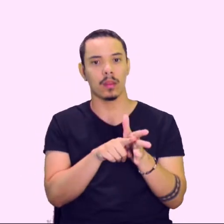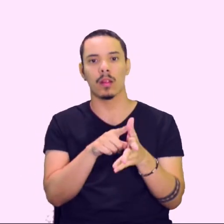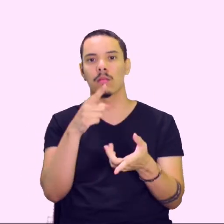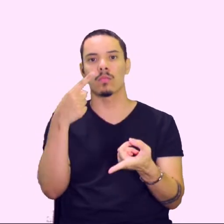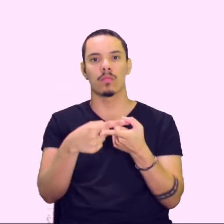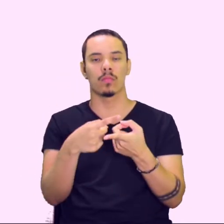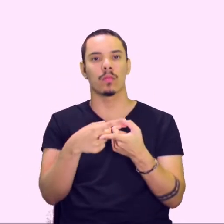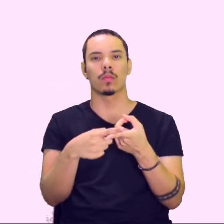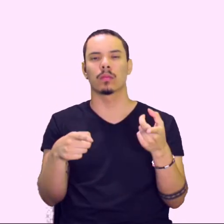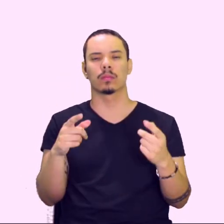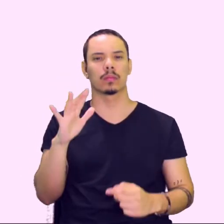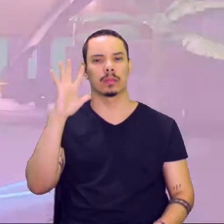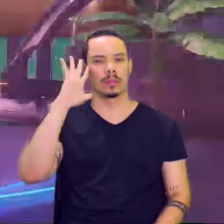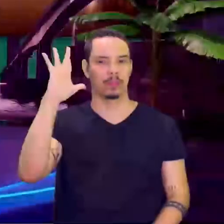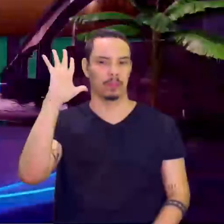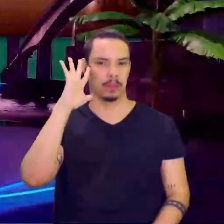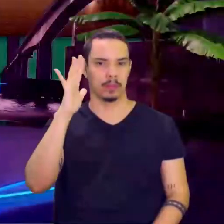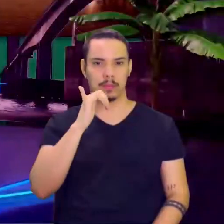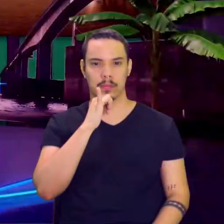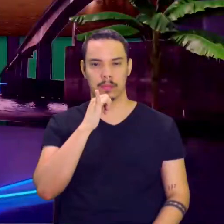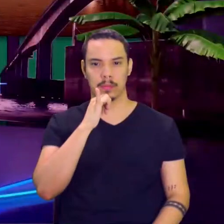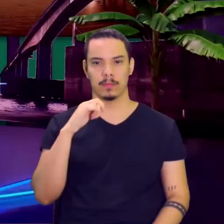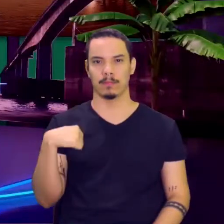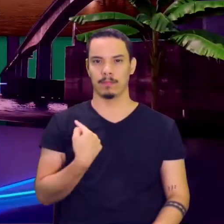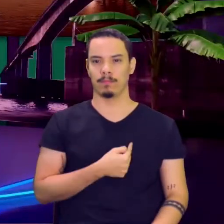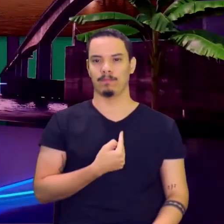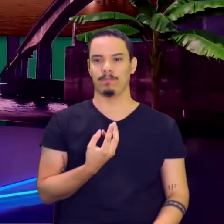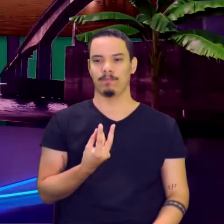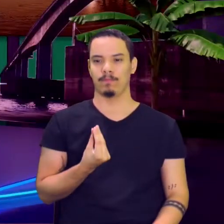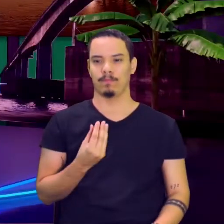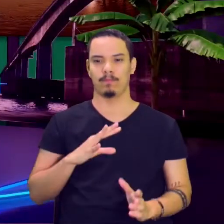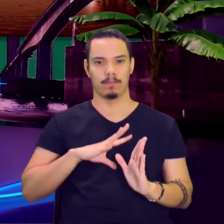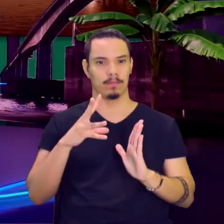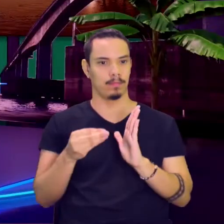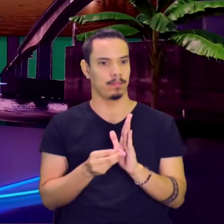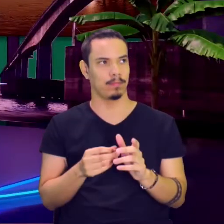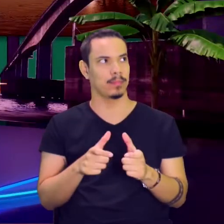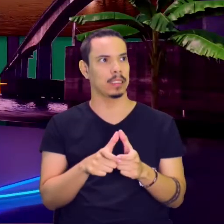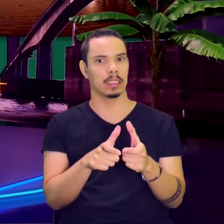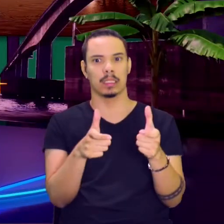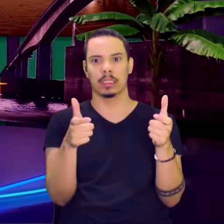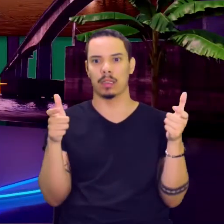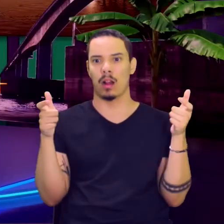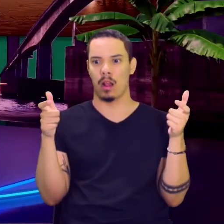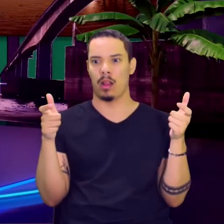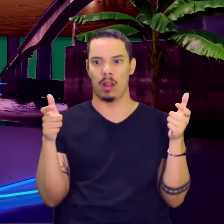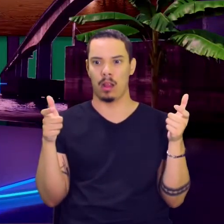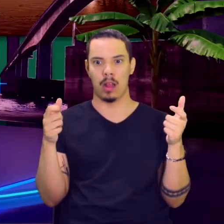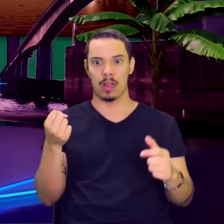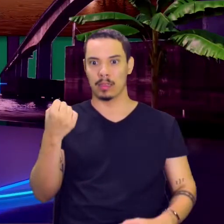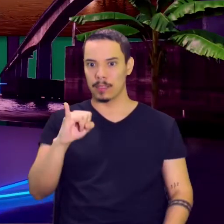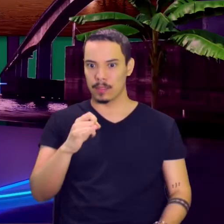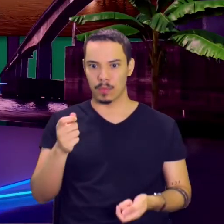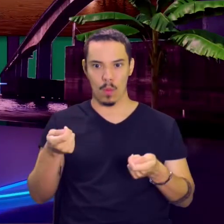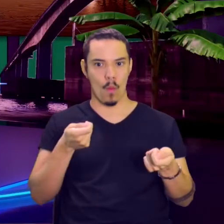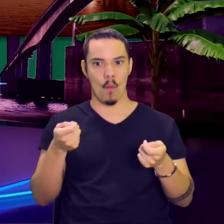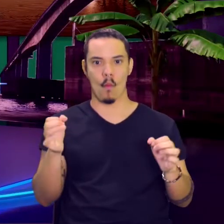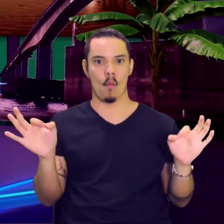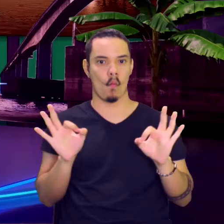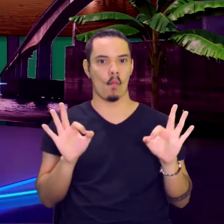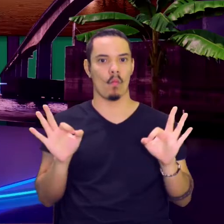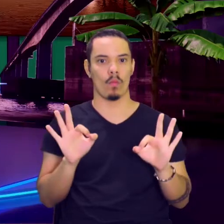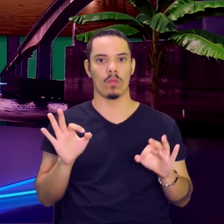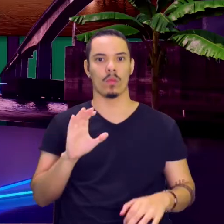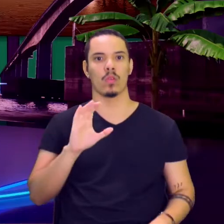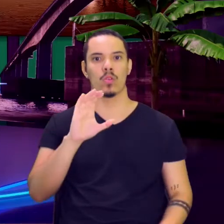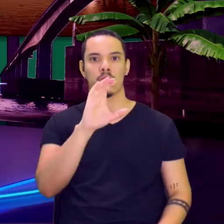só, imagina, né, Rogério? A nossa Amazônia é muito grande. Certo. Se a gente não tiver controle, colombiano entra